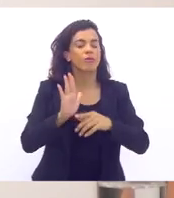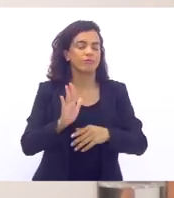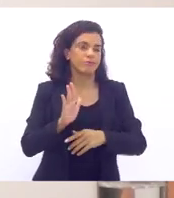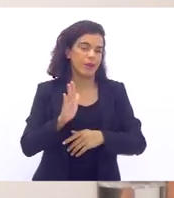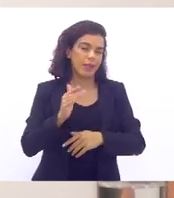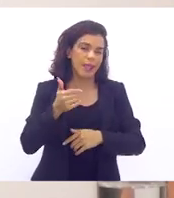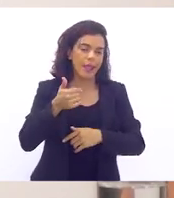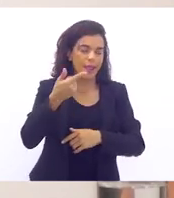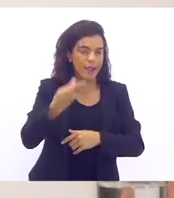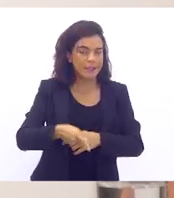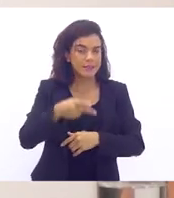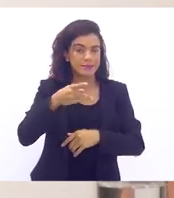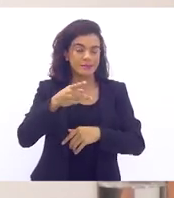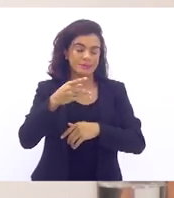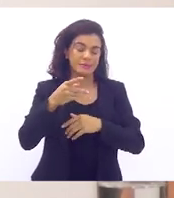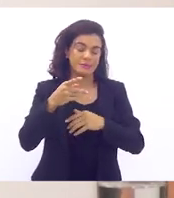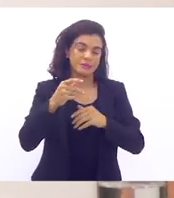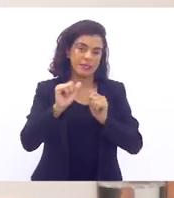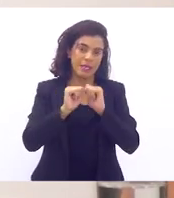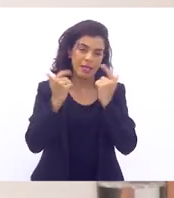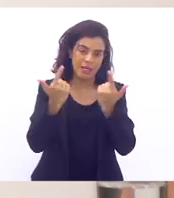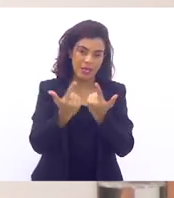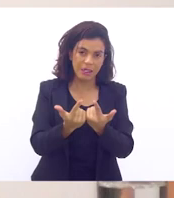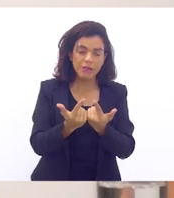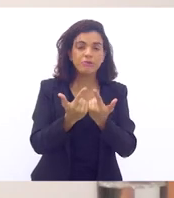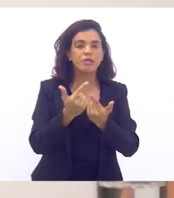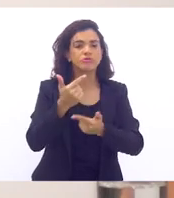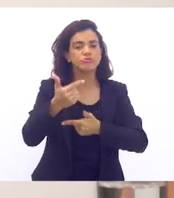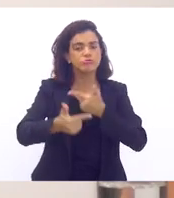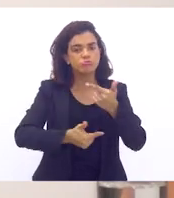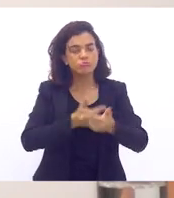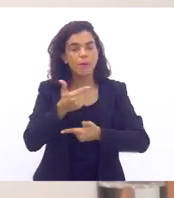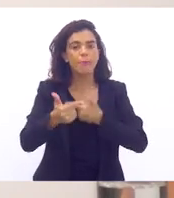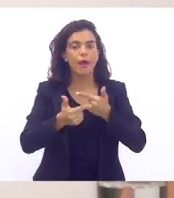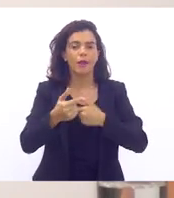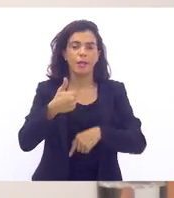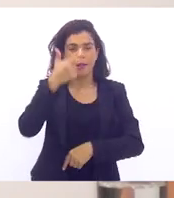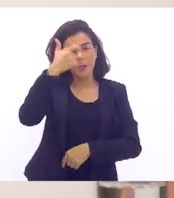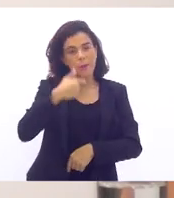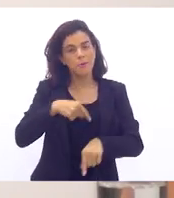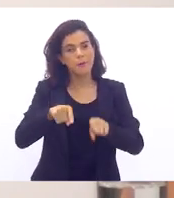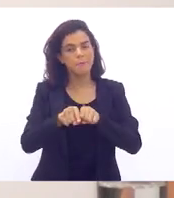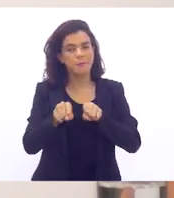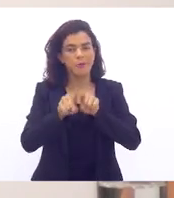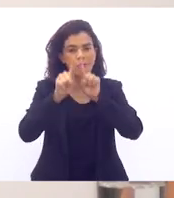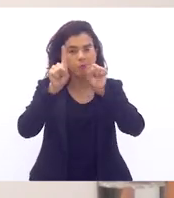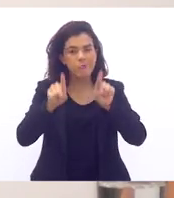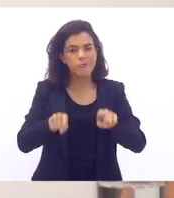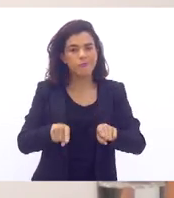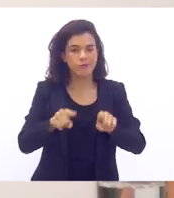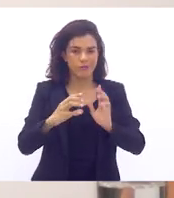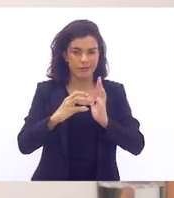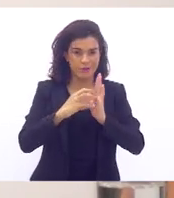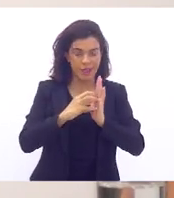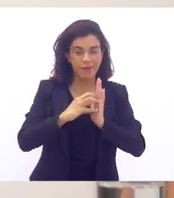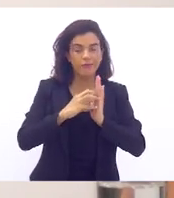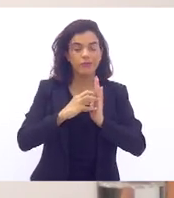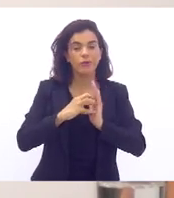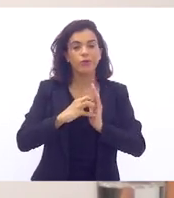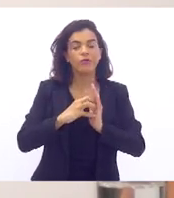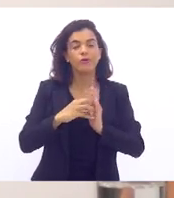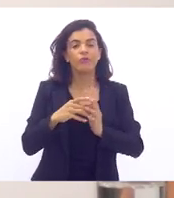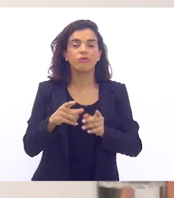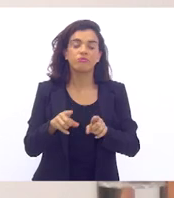maravilhosa e isso como servidor dessa casa me deixa muito feliz porque são servidores